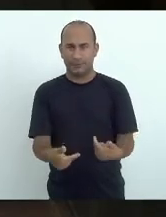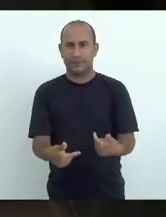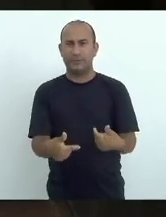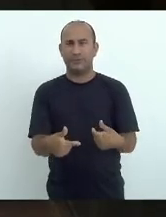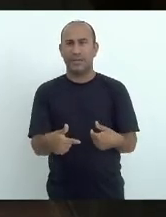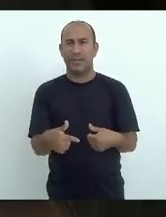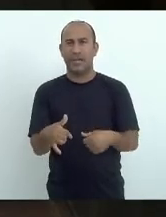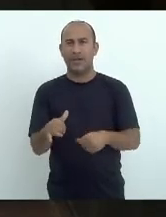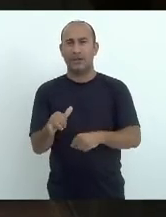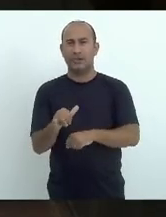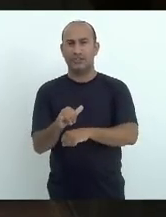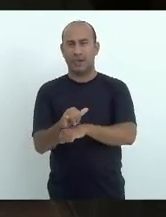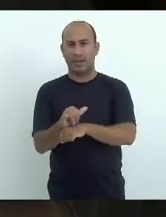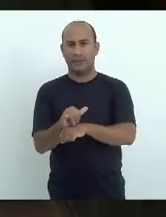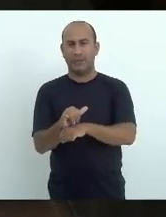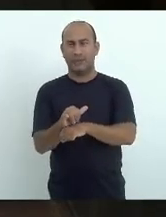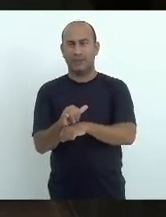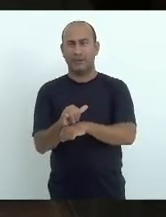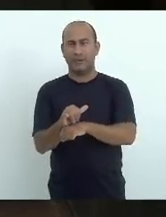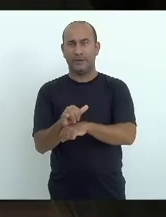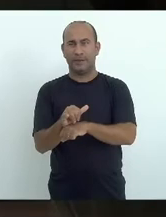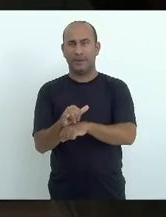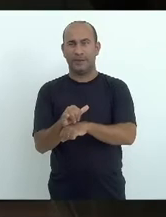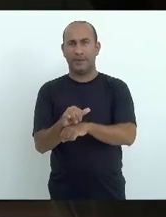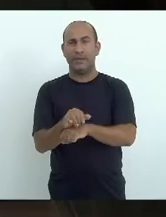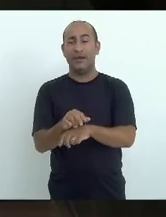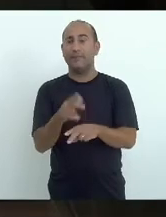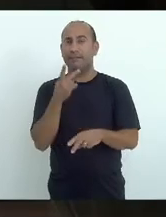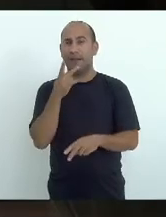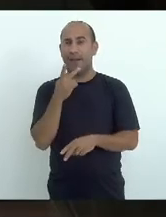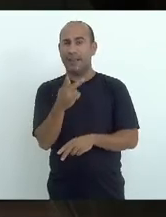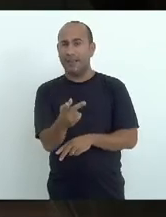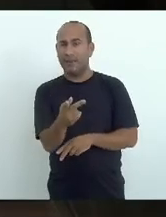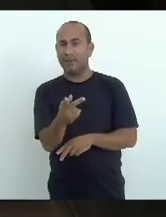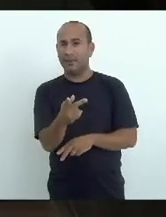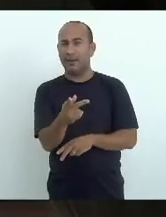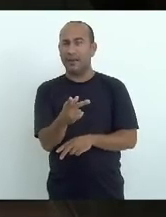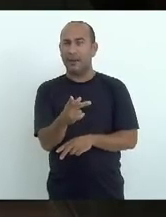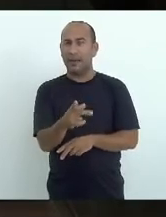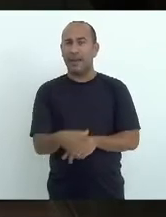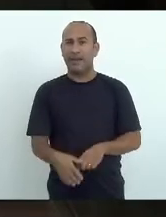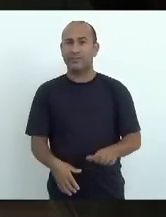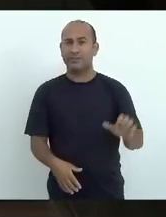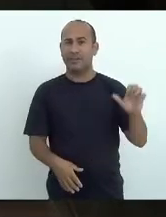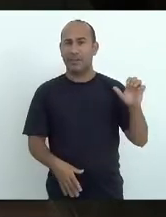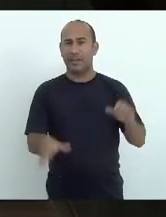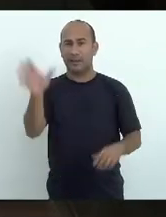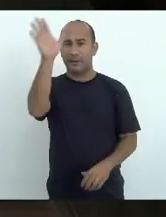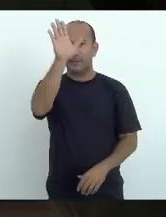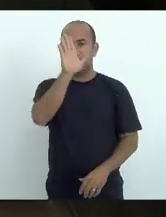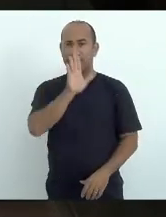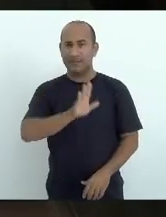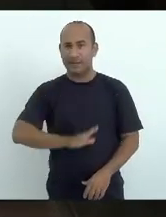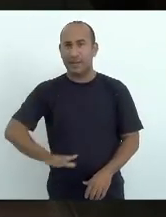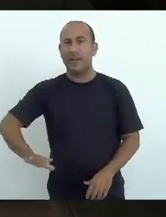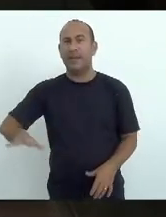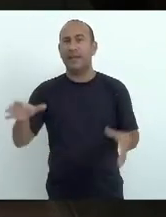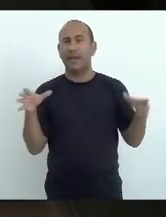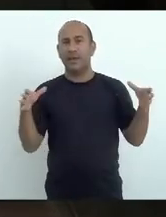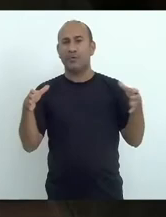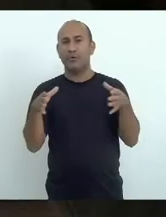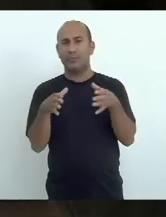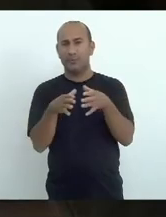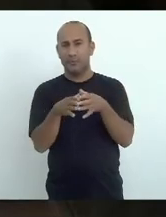a dita esquerda brasileira no Congresso Nacional